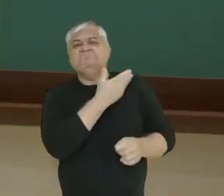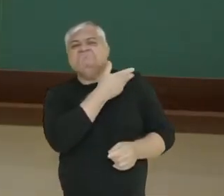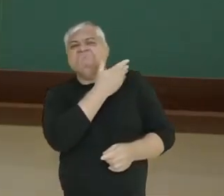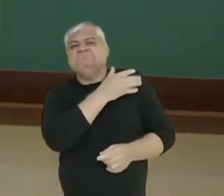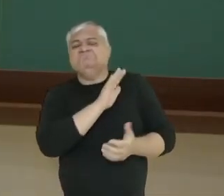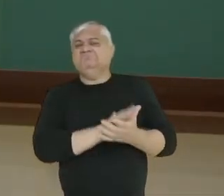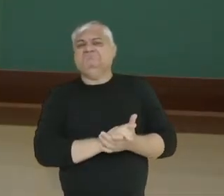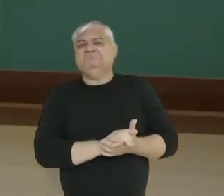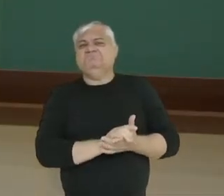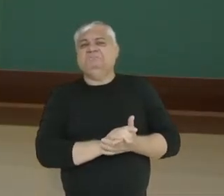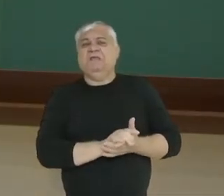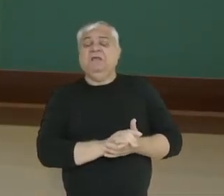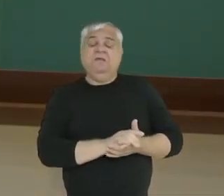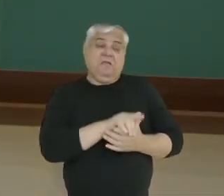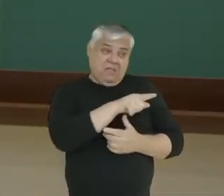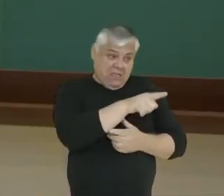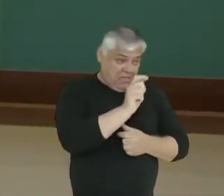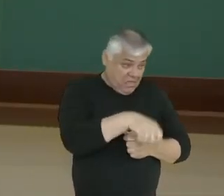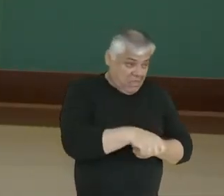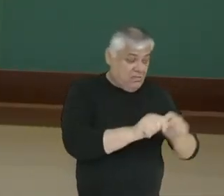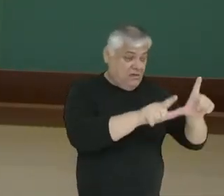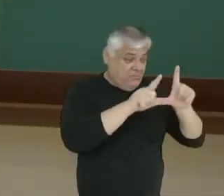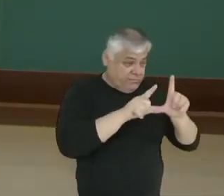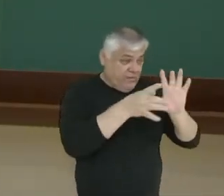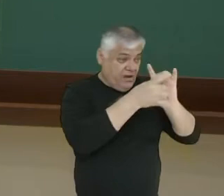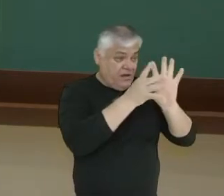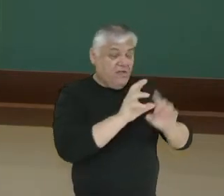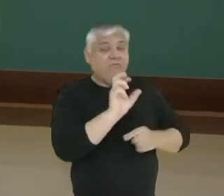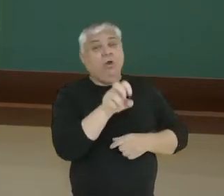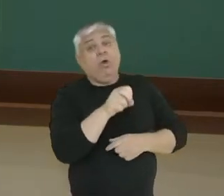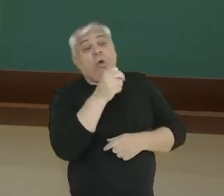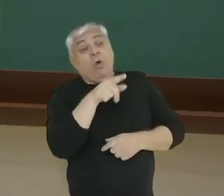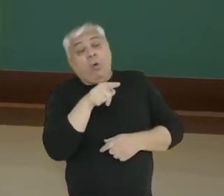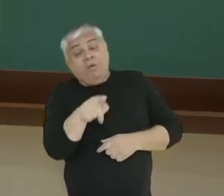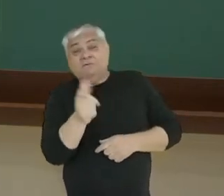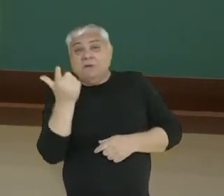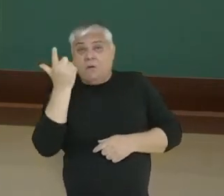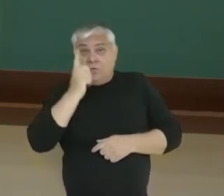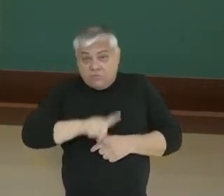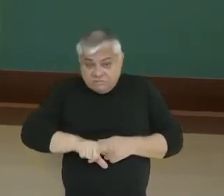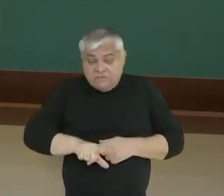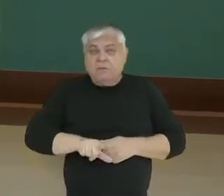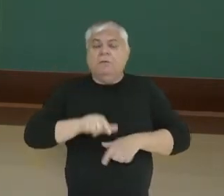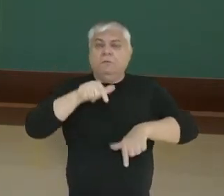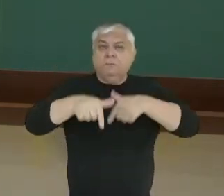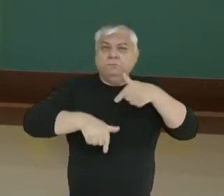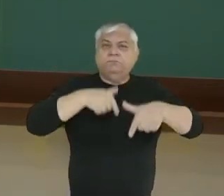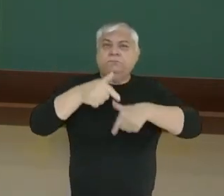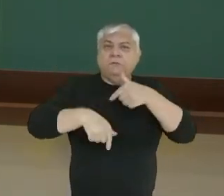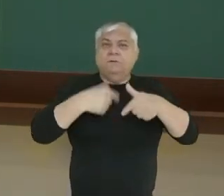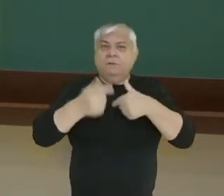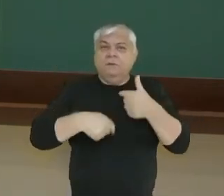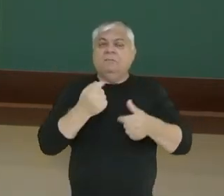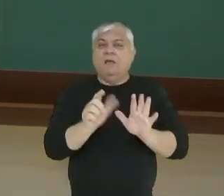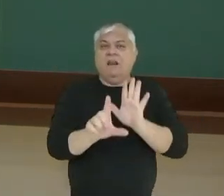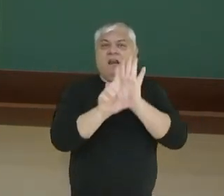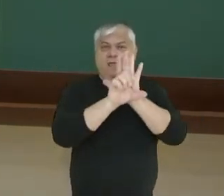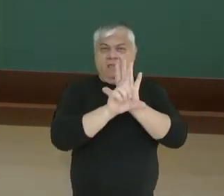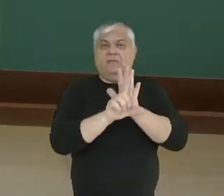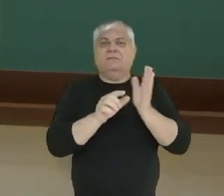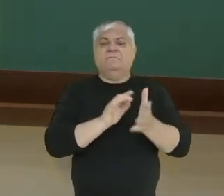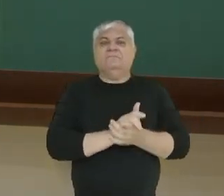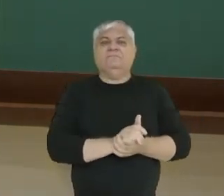primeiro momento alforriado, ou seja o que havia conseguido a liberdade através da Lei Áurea,